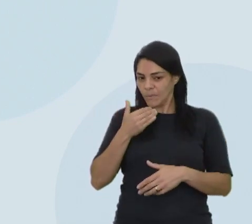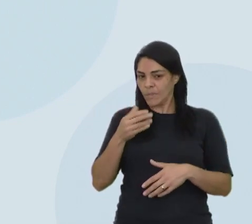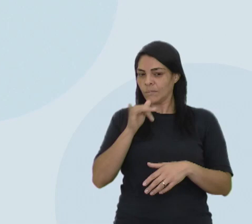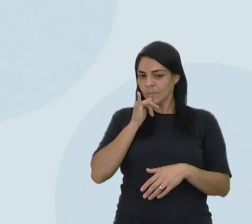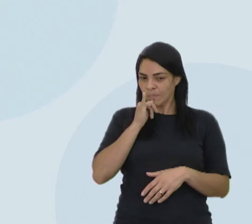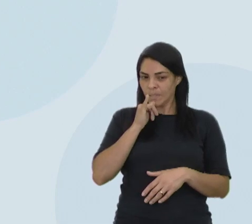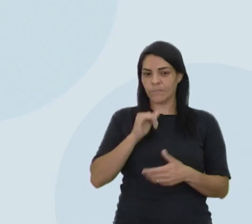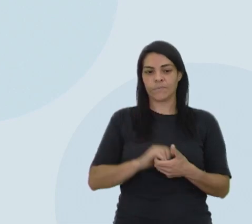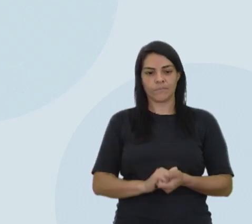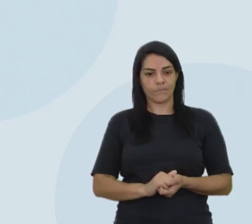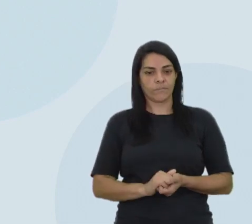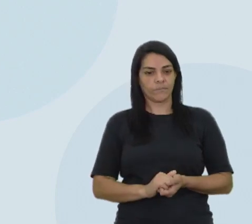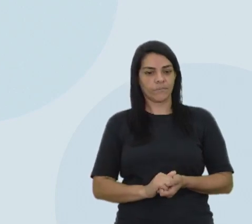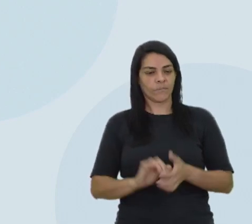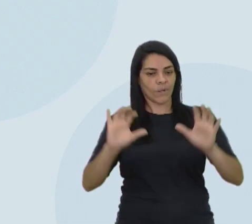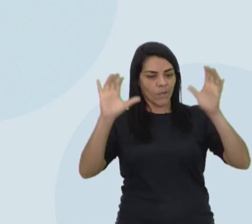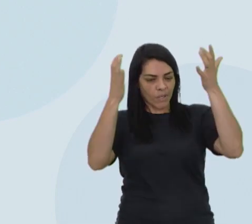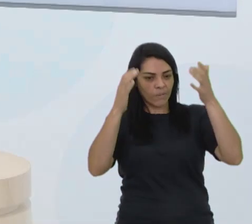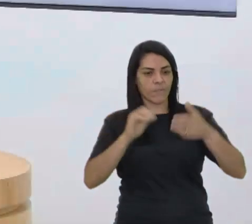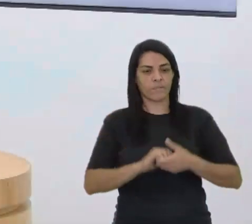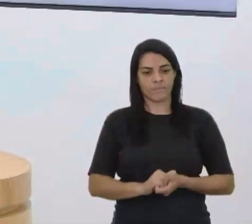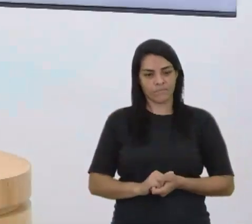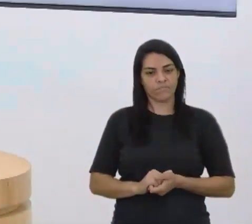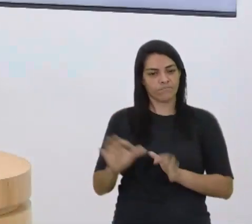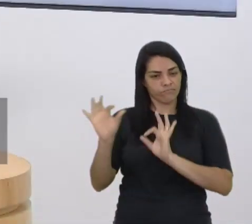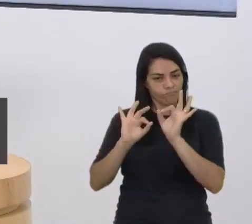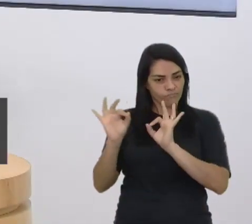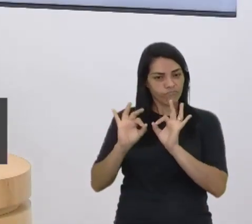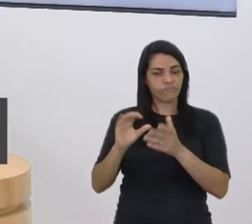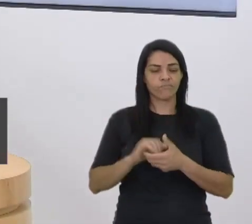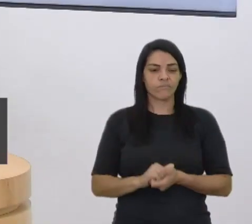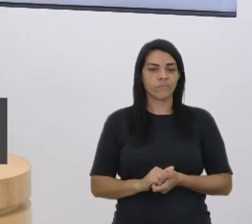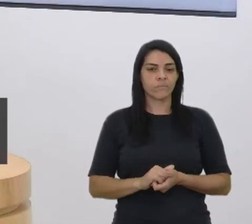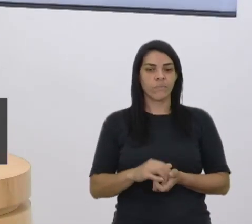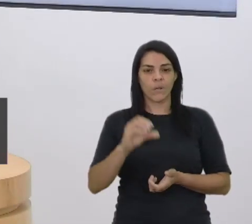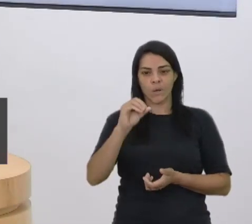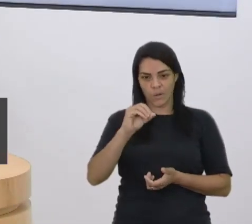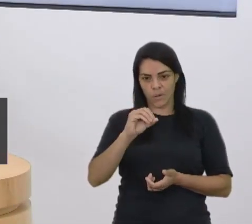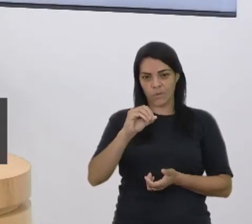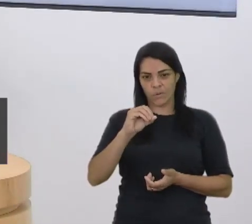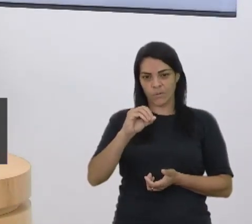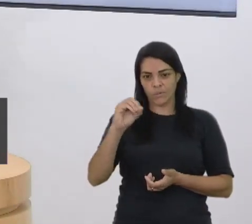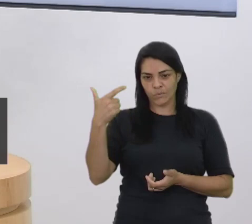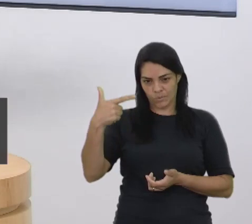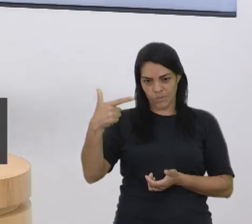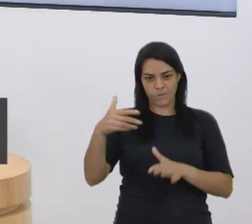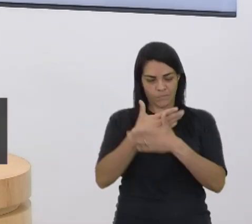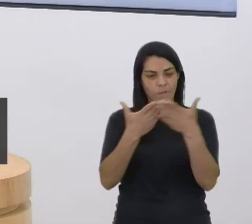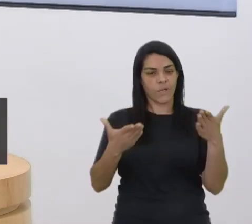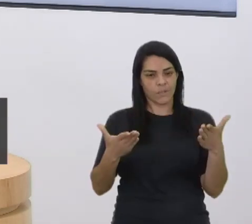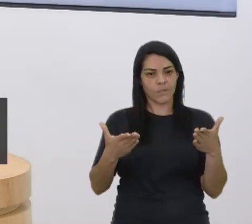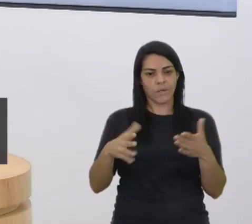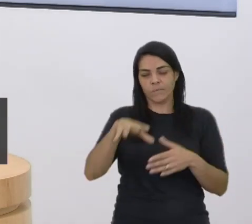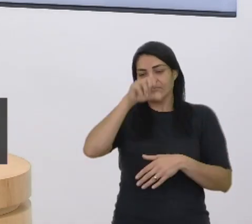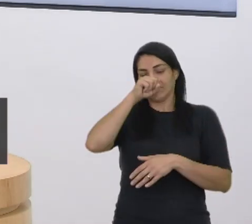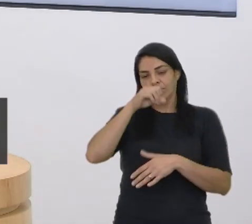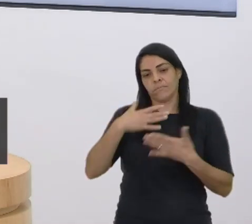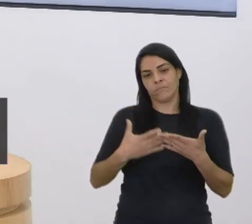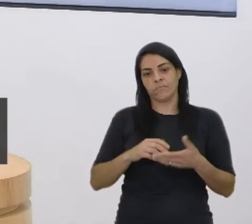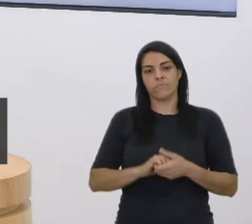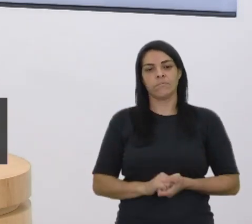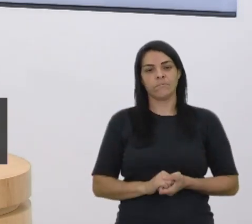como regulação do clima, como uma coisa assim besta, oxigênio para a gente respirar, mas assim, besteira.